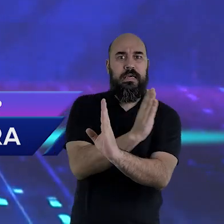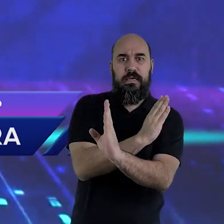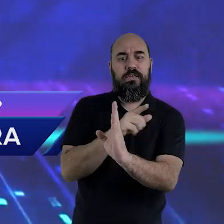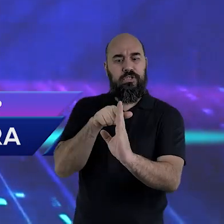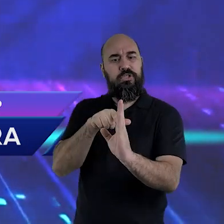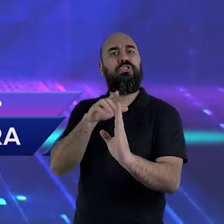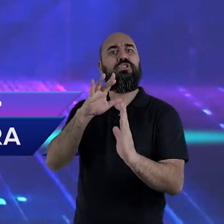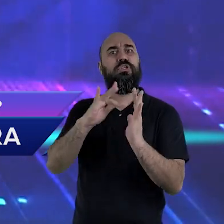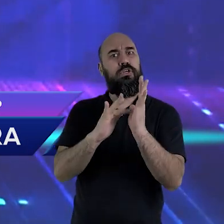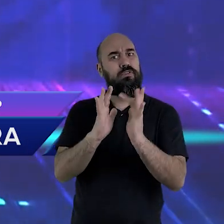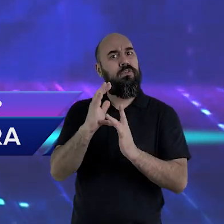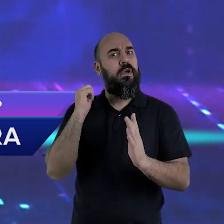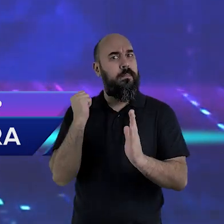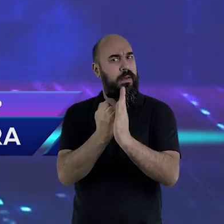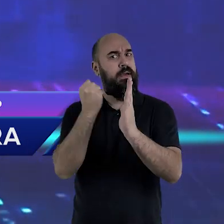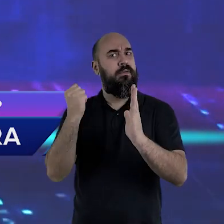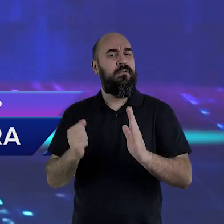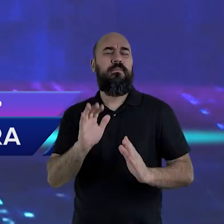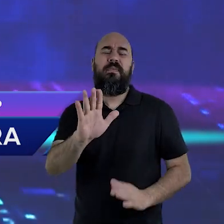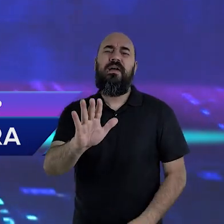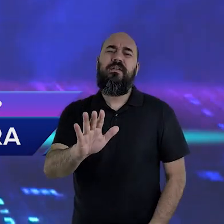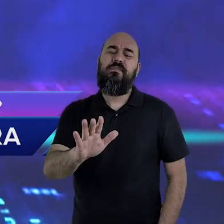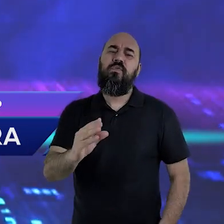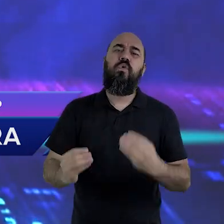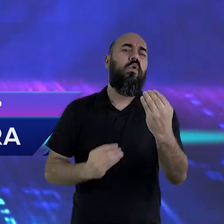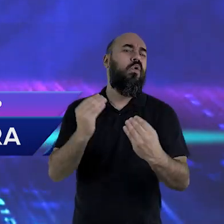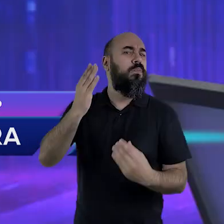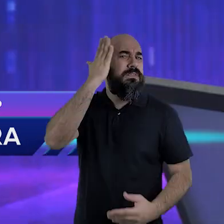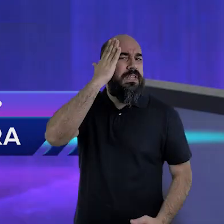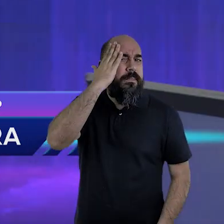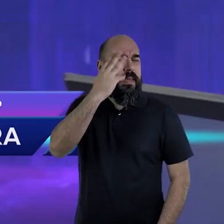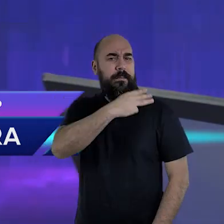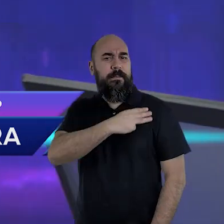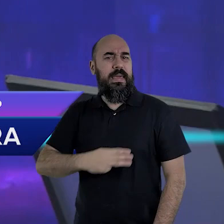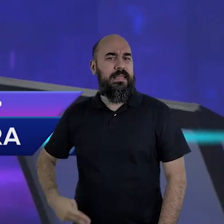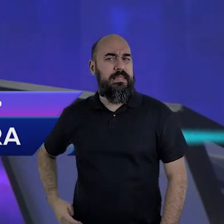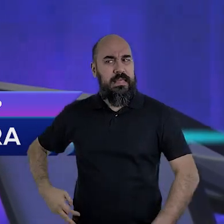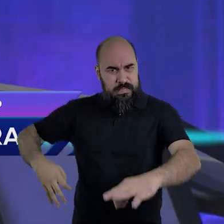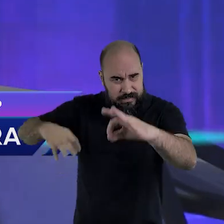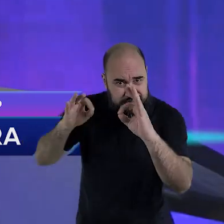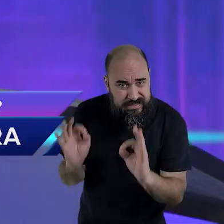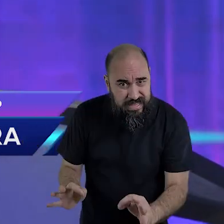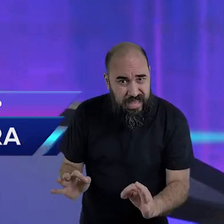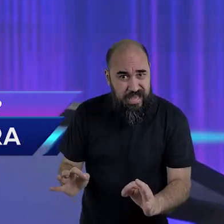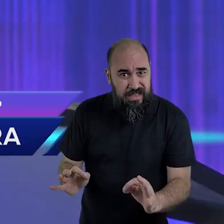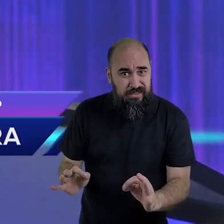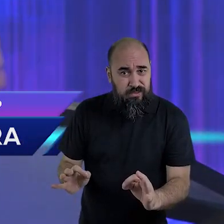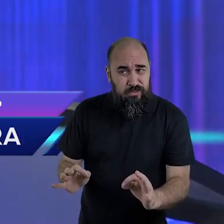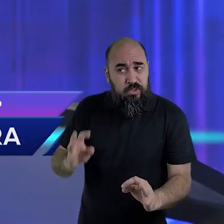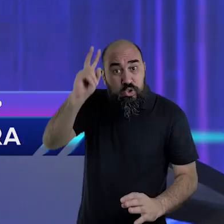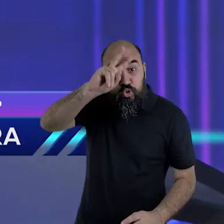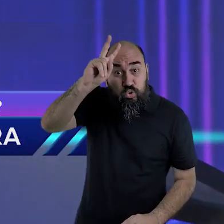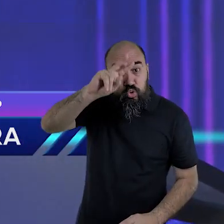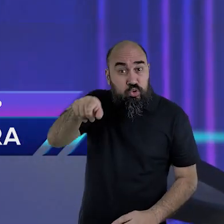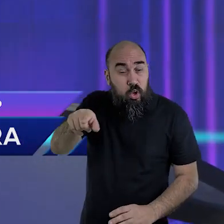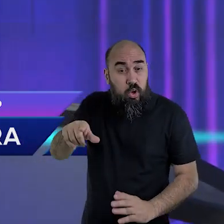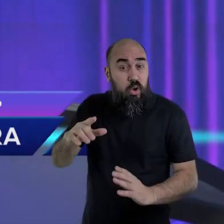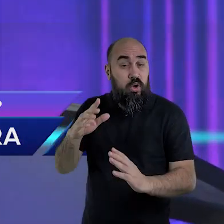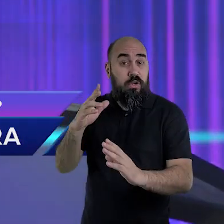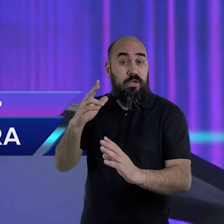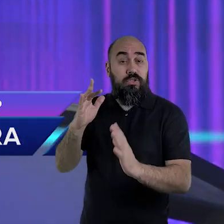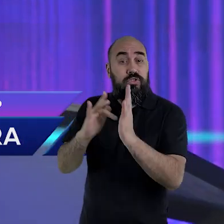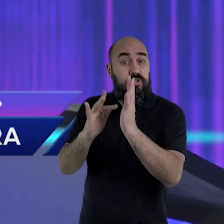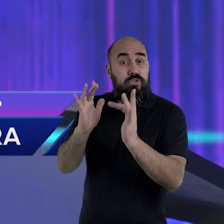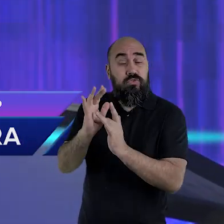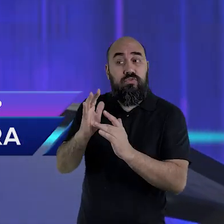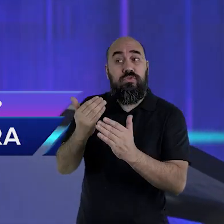que Jesus é verdadeiramente o Messias? O que encontramos sobre a biografia de Jesus